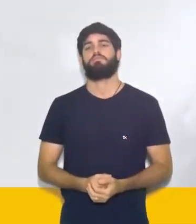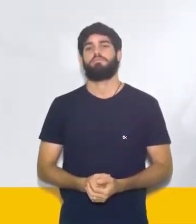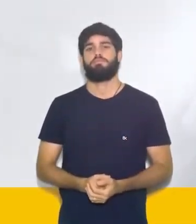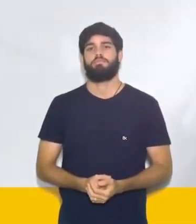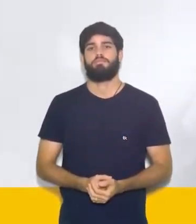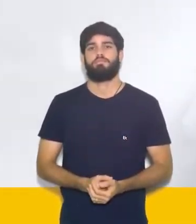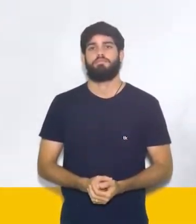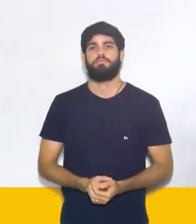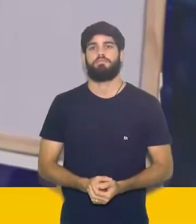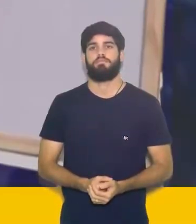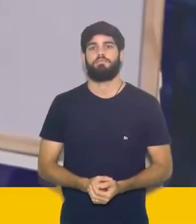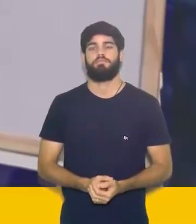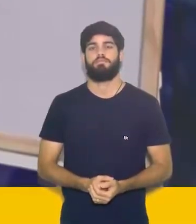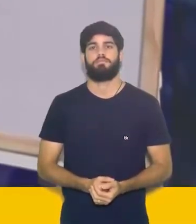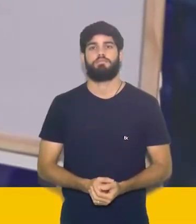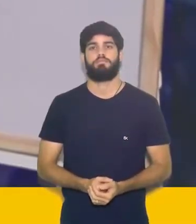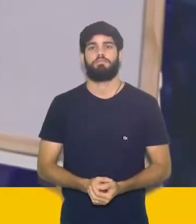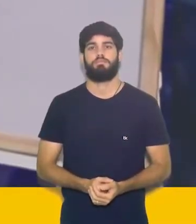Vamos lá.